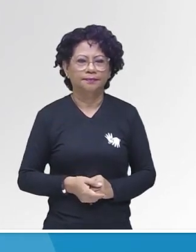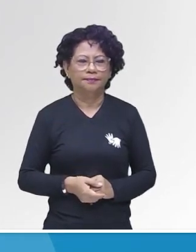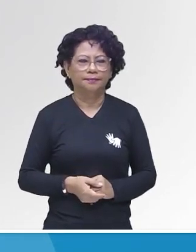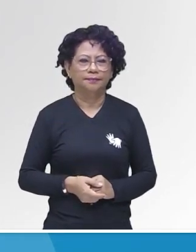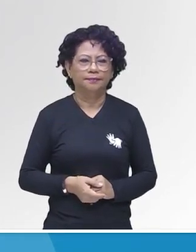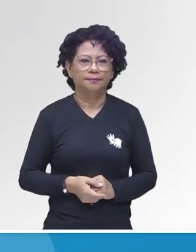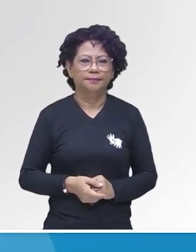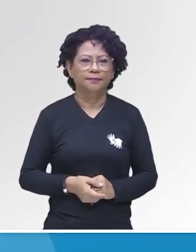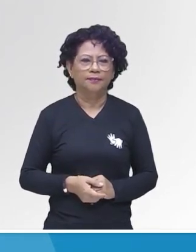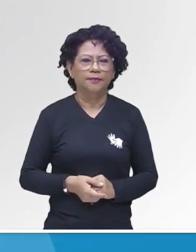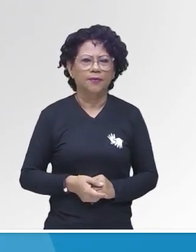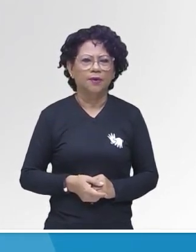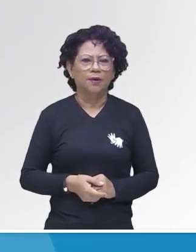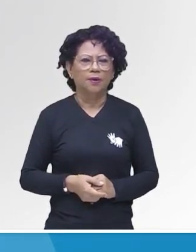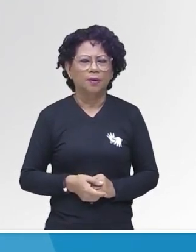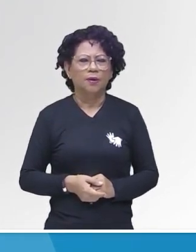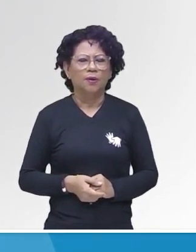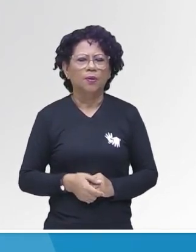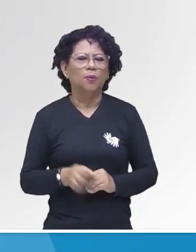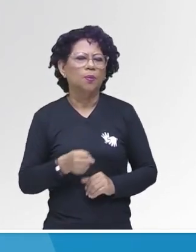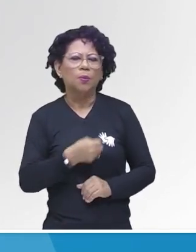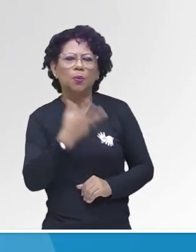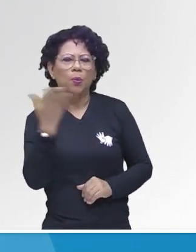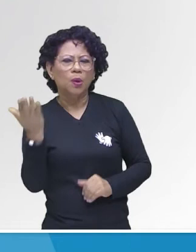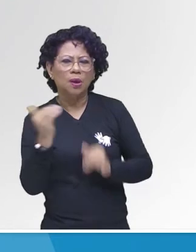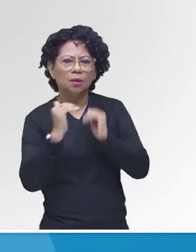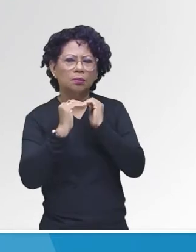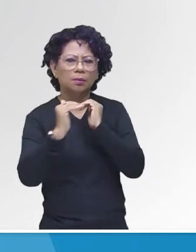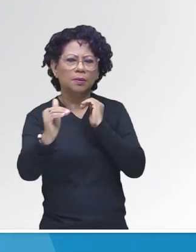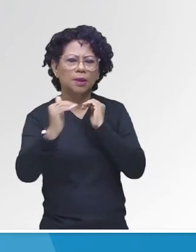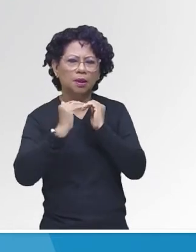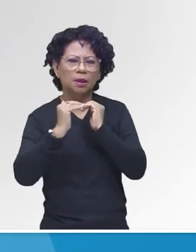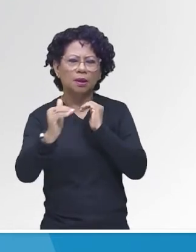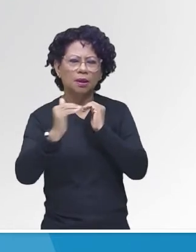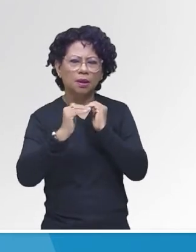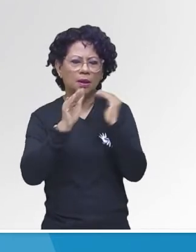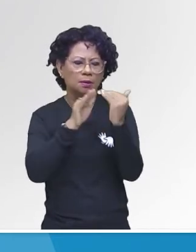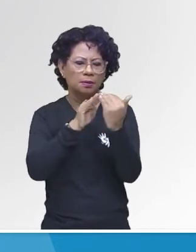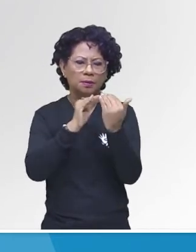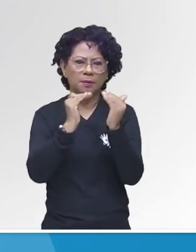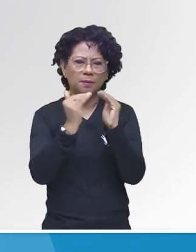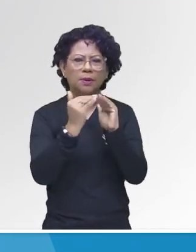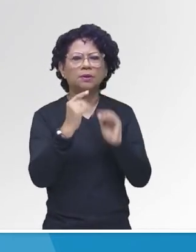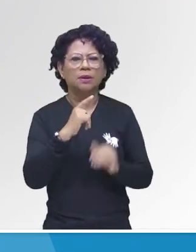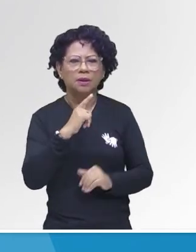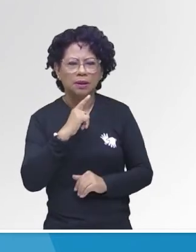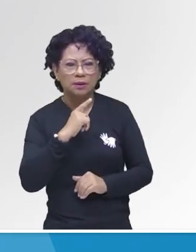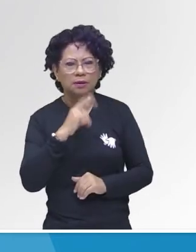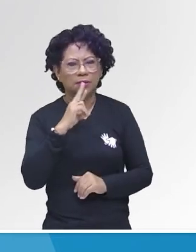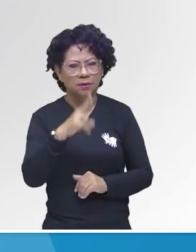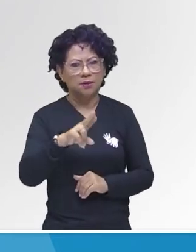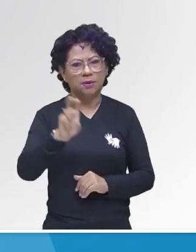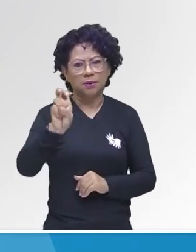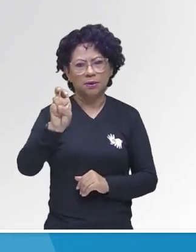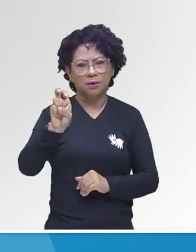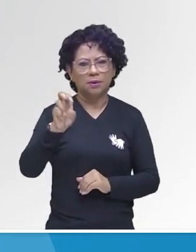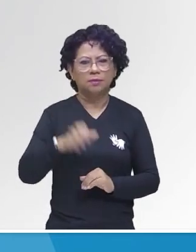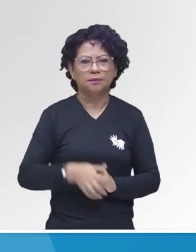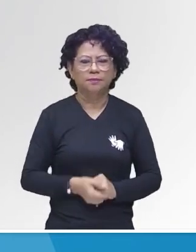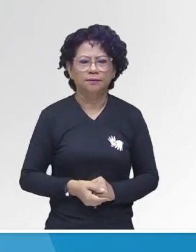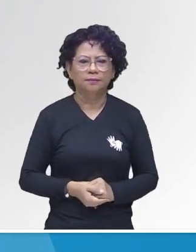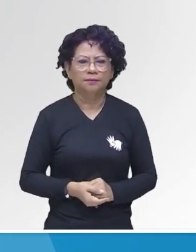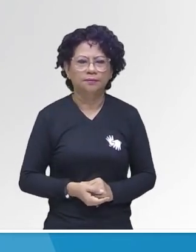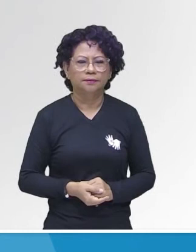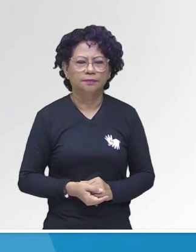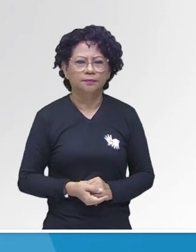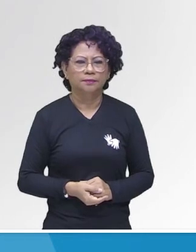Ela pergunta aí, por regiões de quantos planos as faces dessa pirâmide são formadas? Então, a gente pode responder agora, ó, formadas por